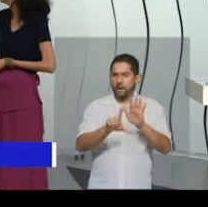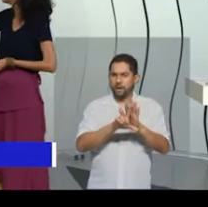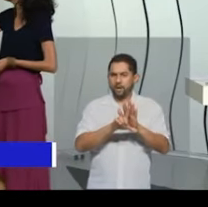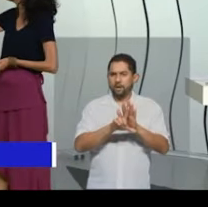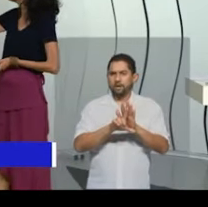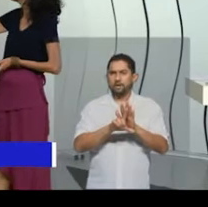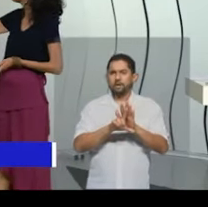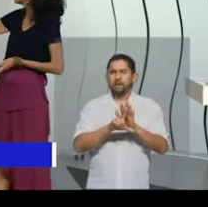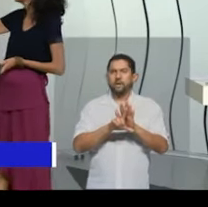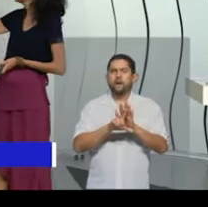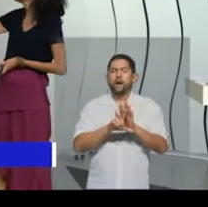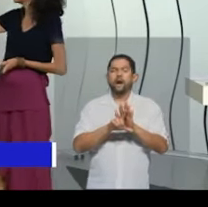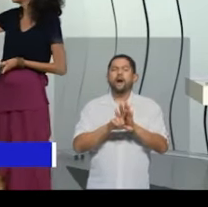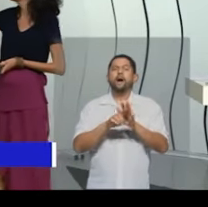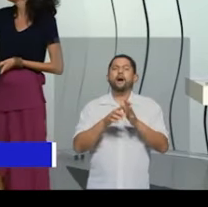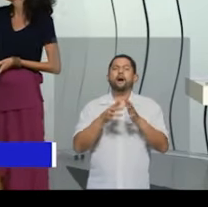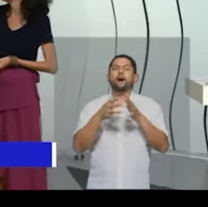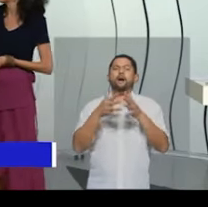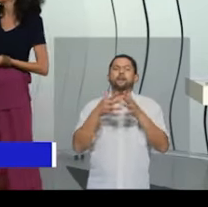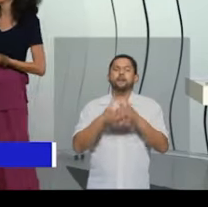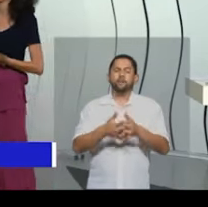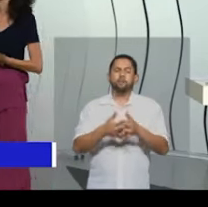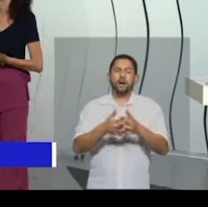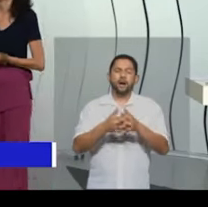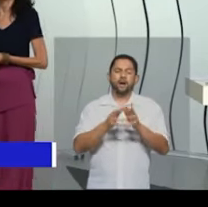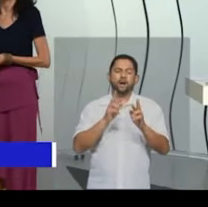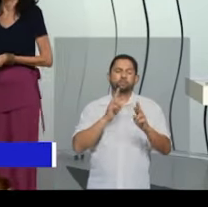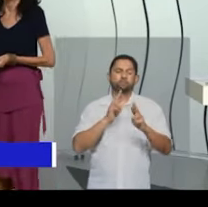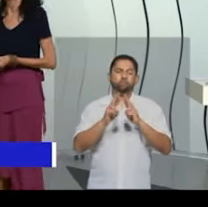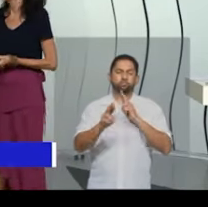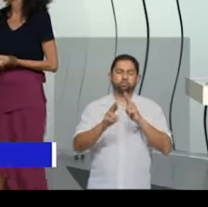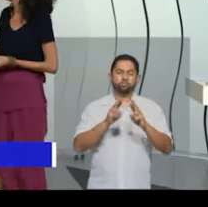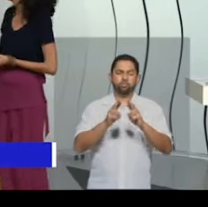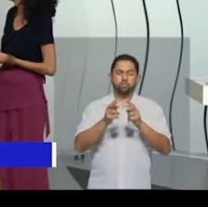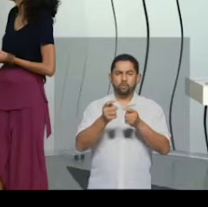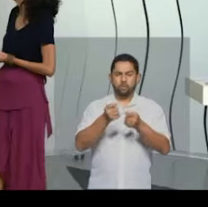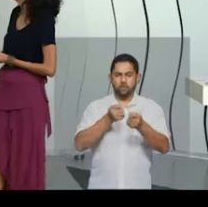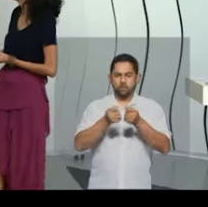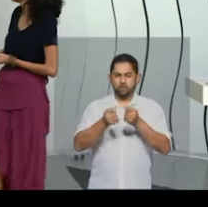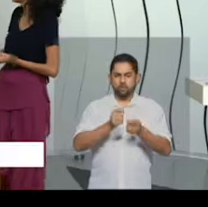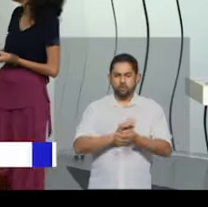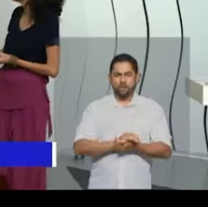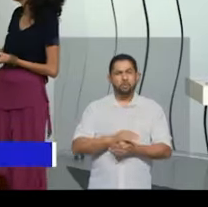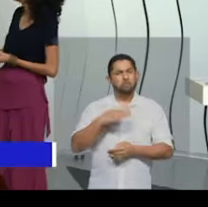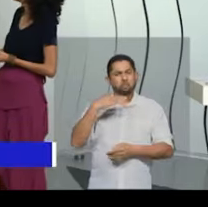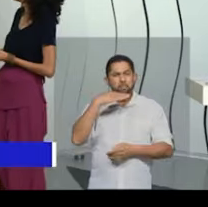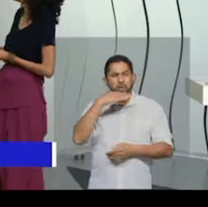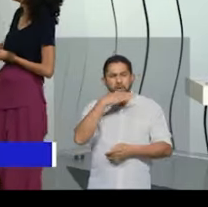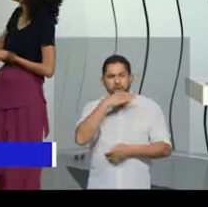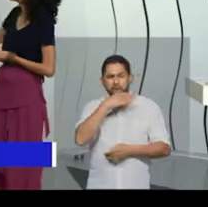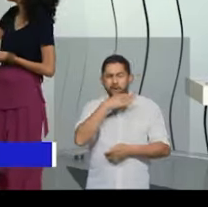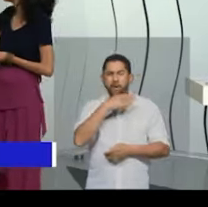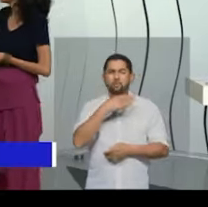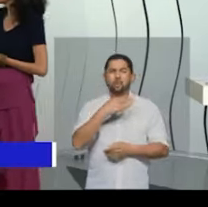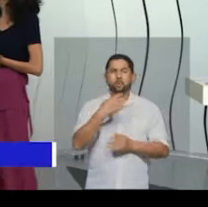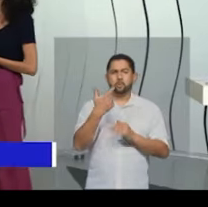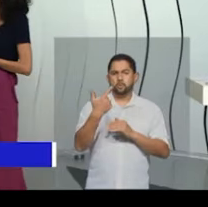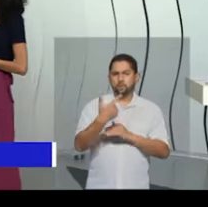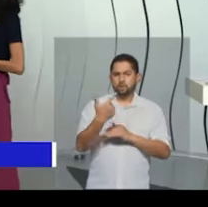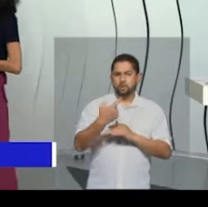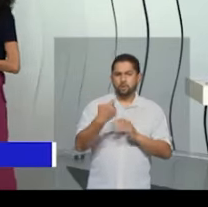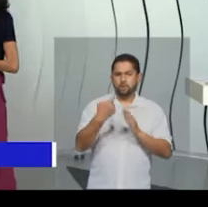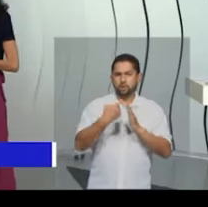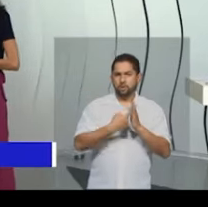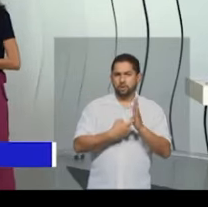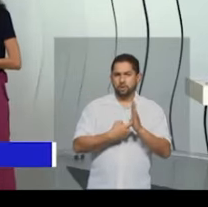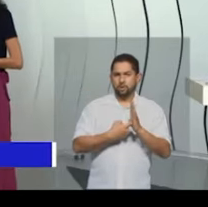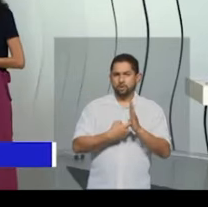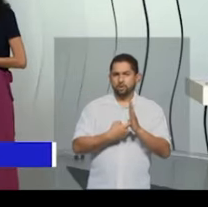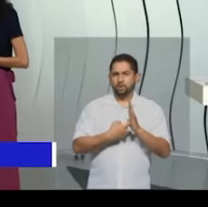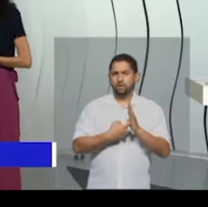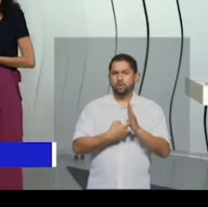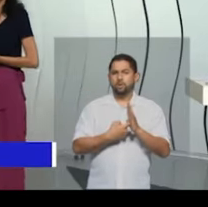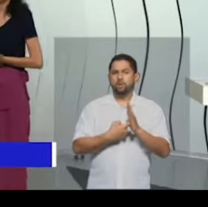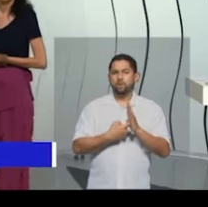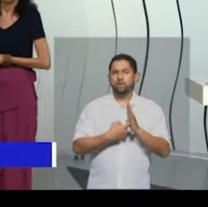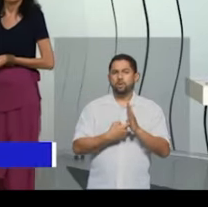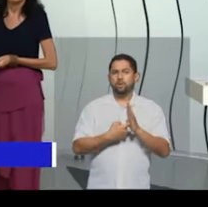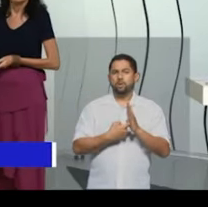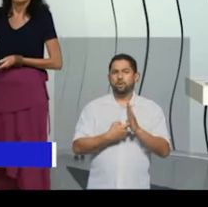natural na esfera das relações econômicas. Repare que o segundo texto É um texto crítico.